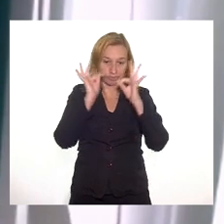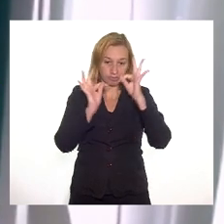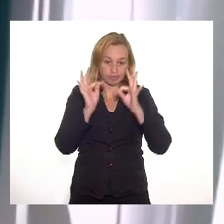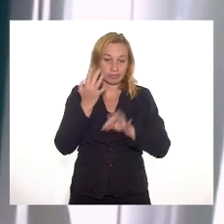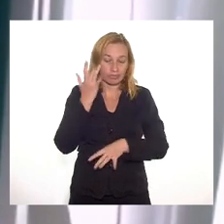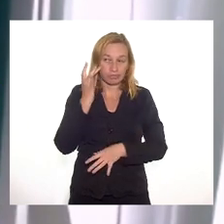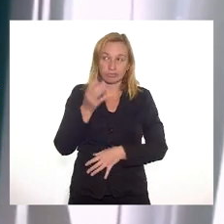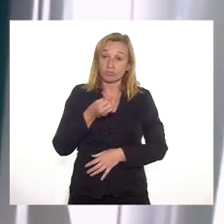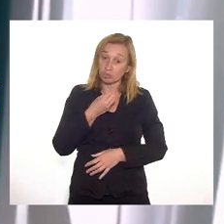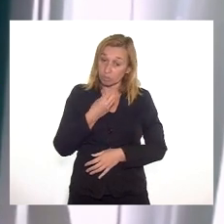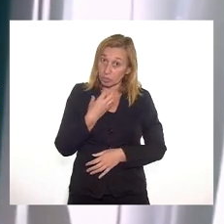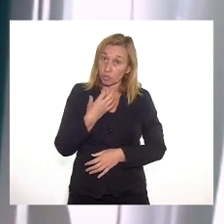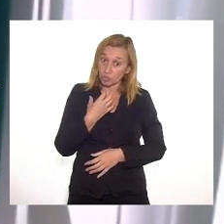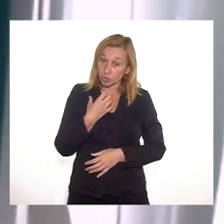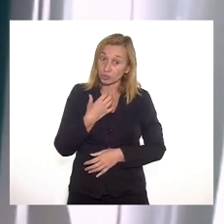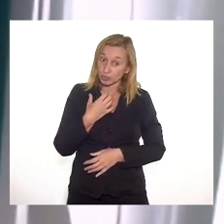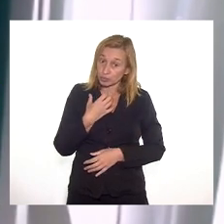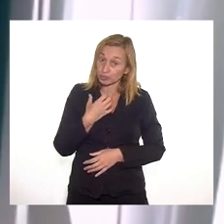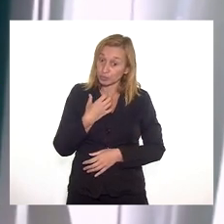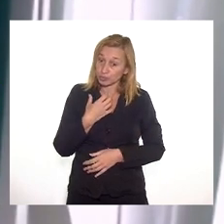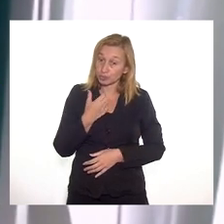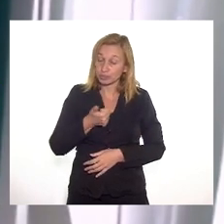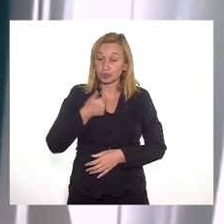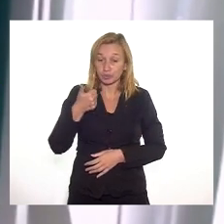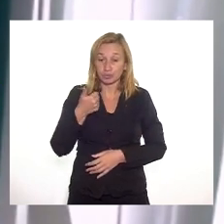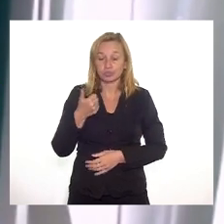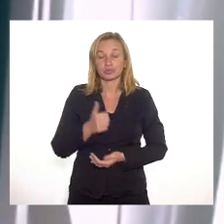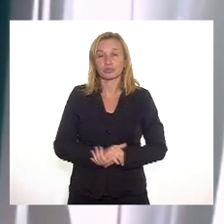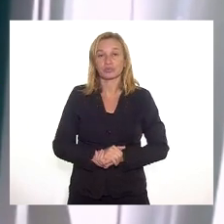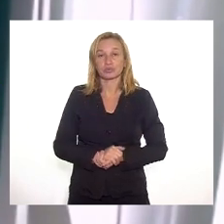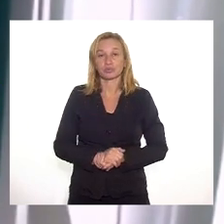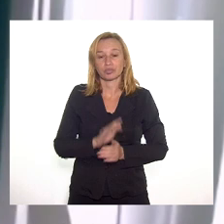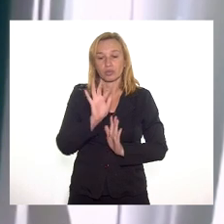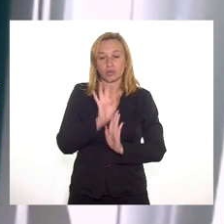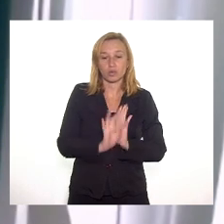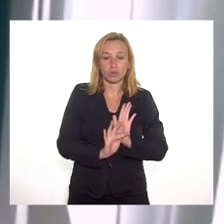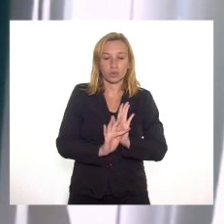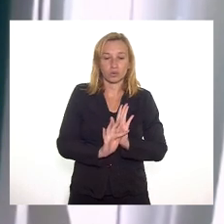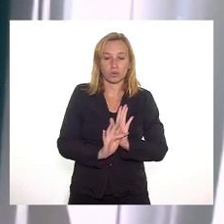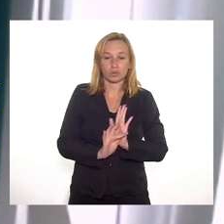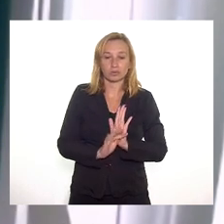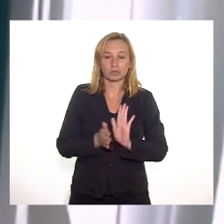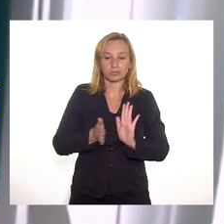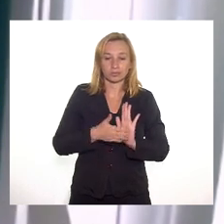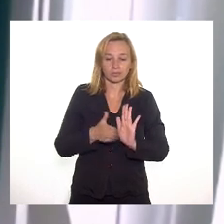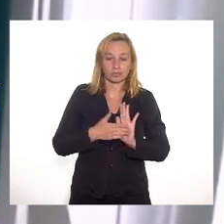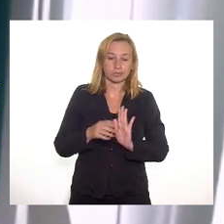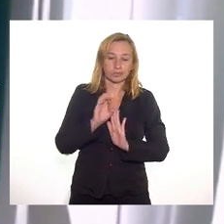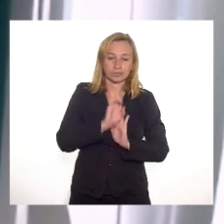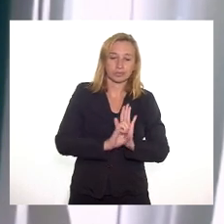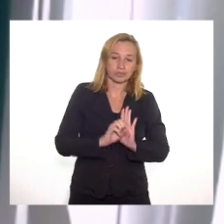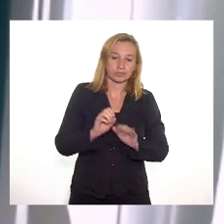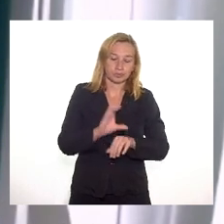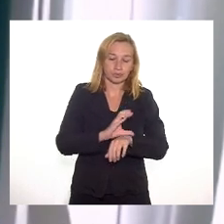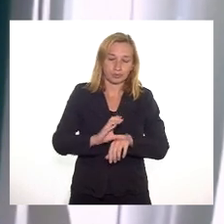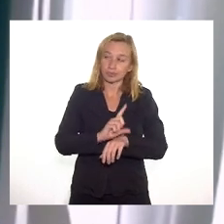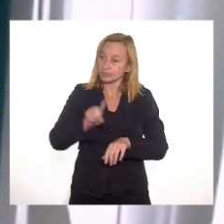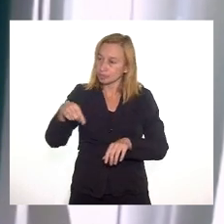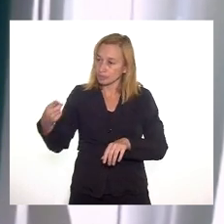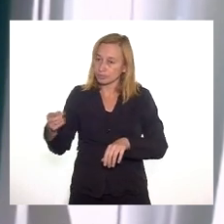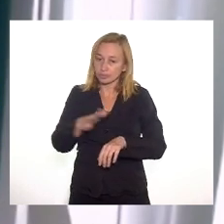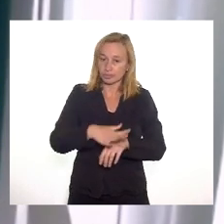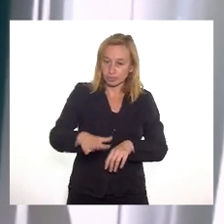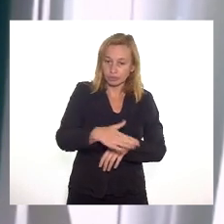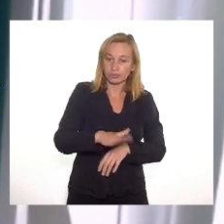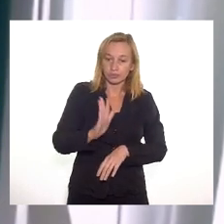que foi uma absorção importante ao texto da proposta de emenda constitucional, além das outras áreas que já